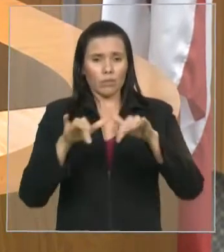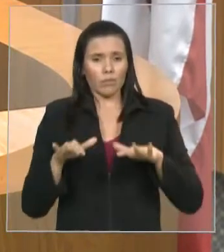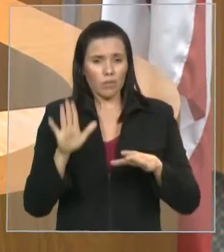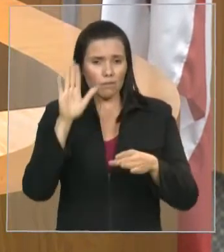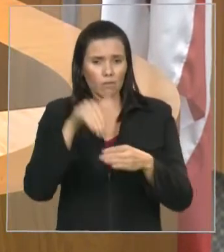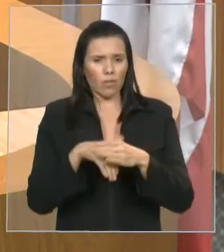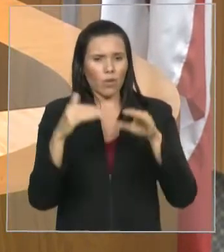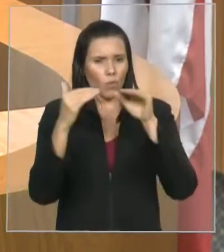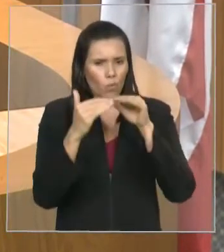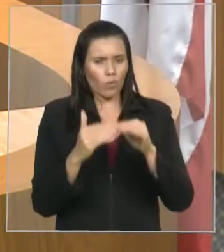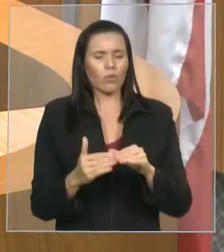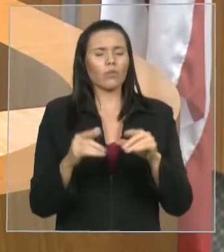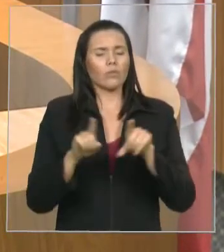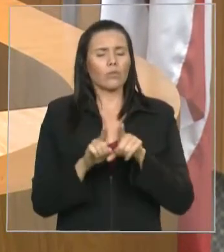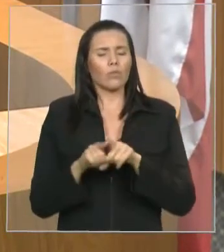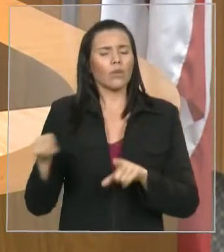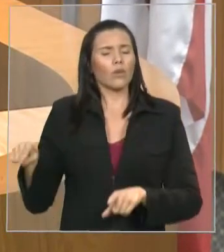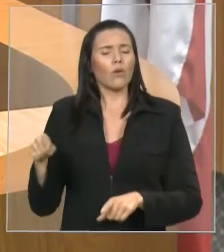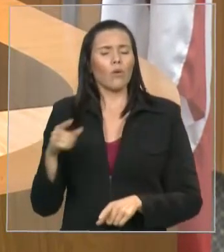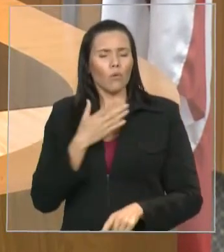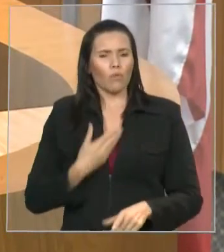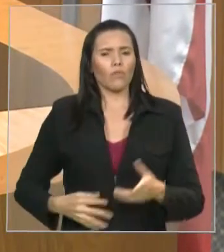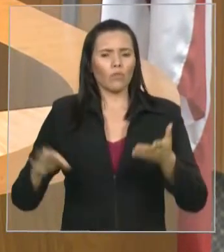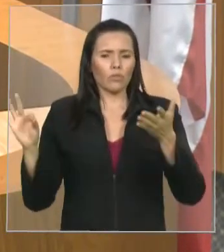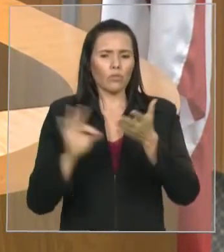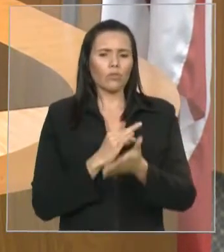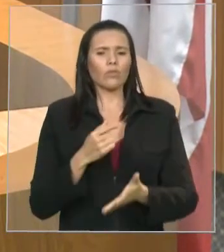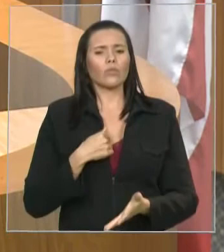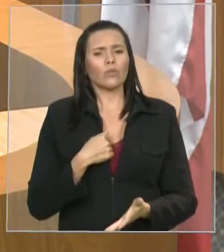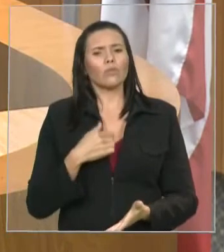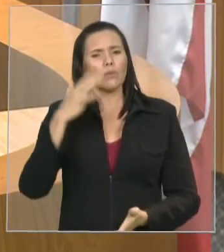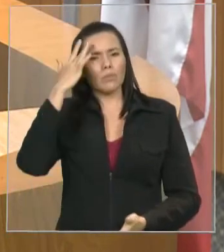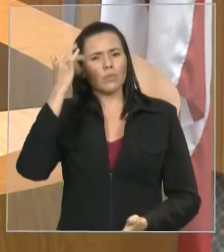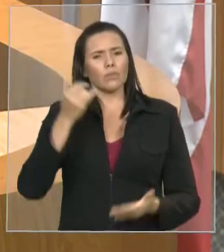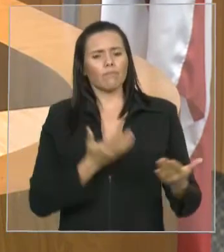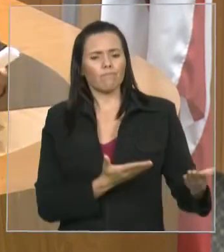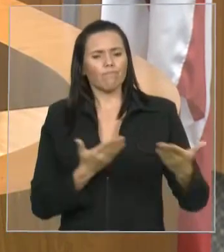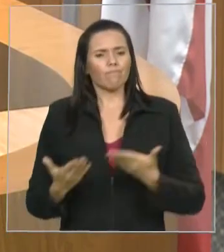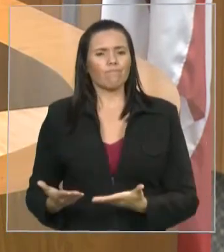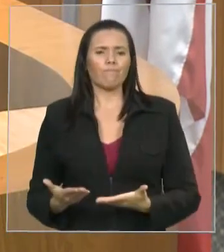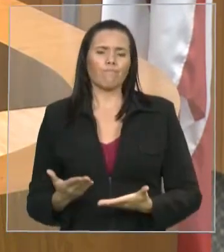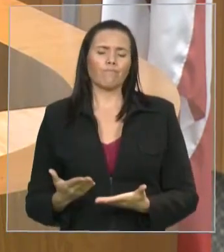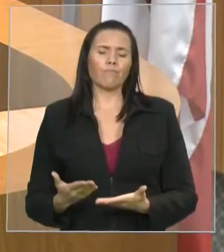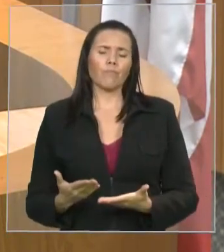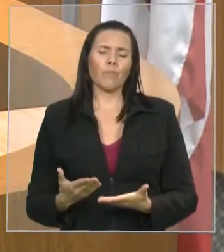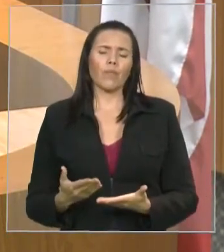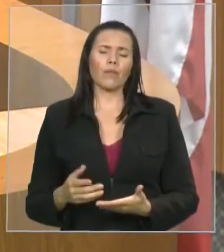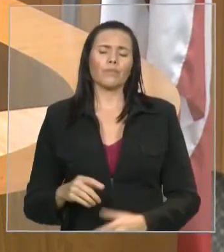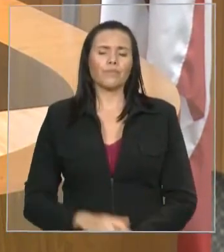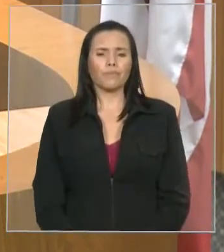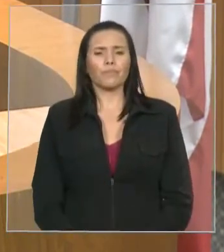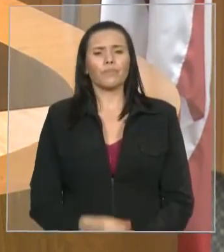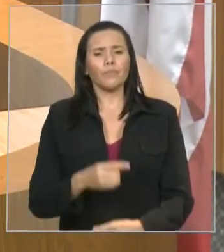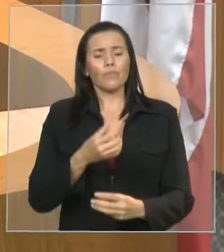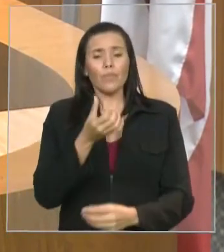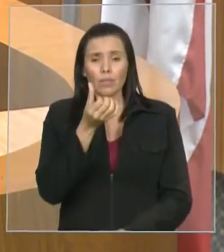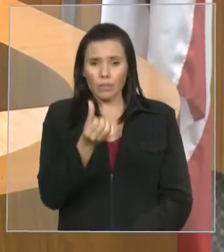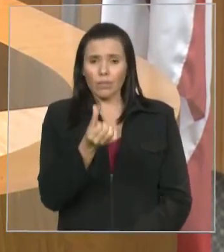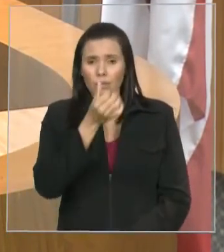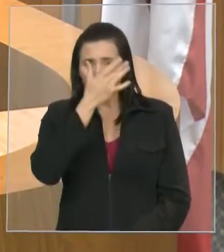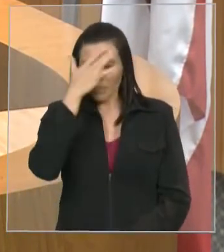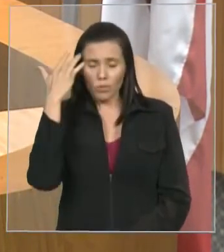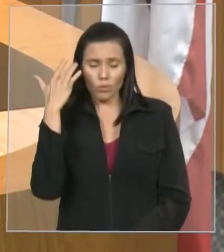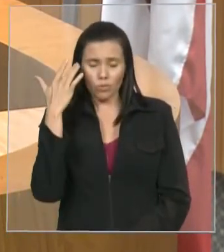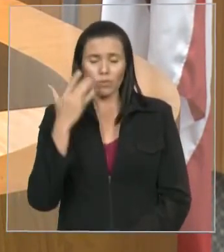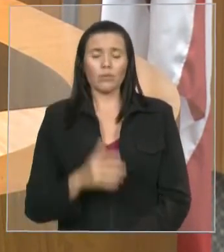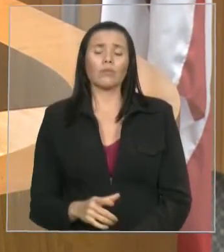e deixo também o convite para que todos participem amanhã desta sessão solene, homenageando seis personalidades que têm uma